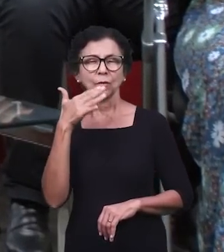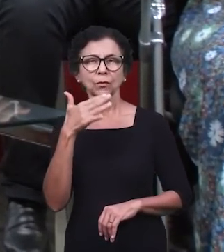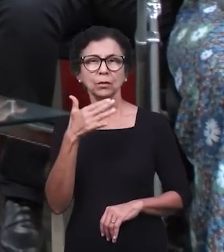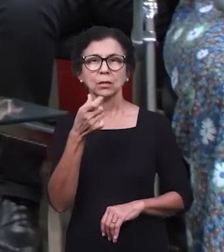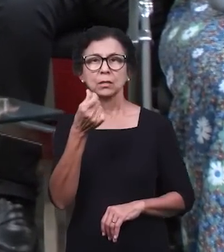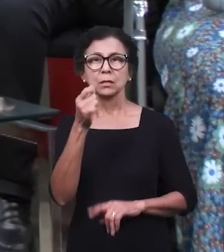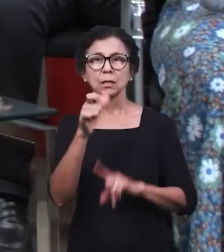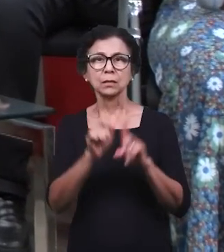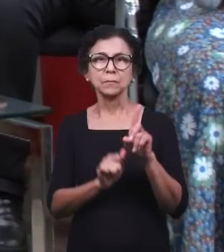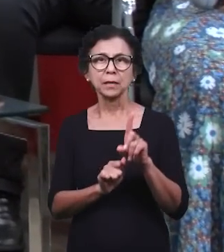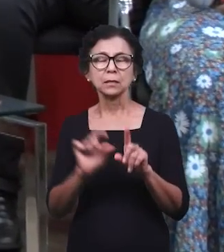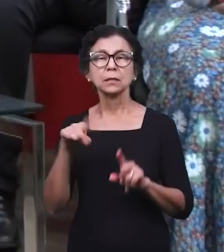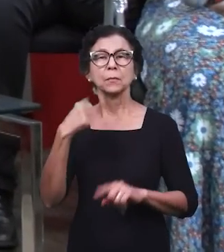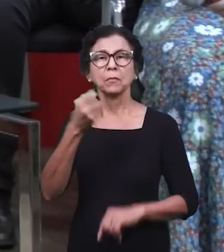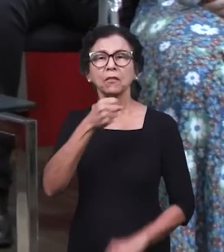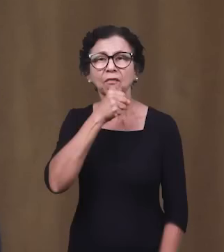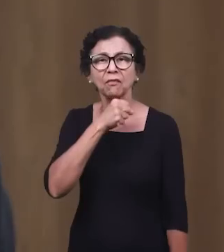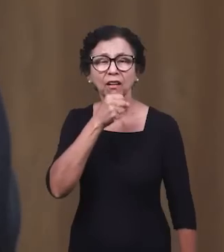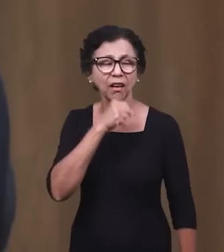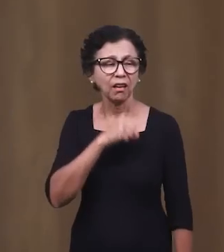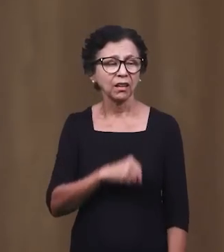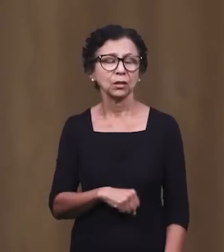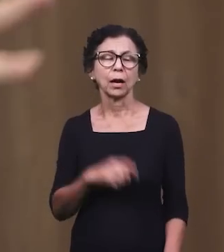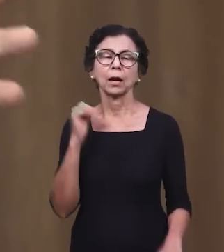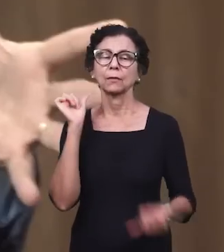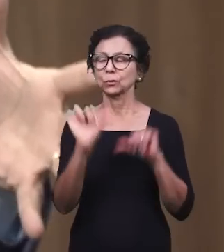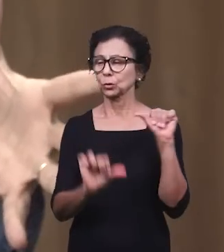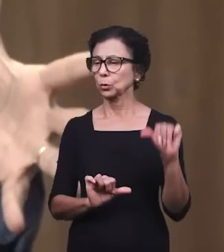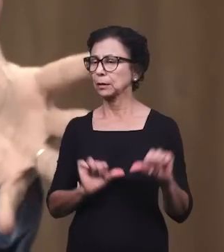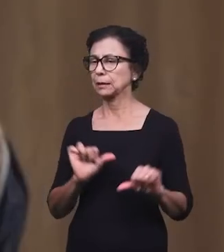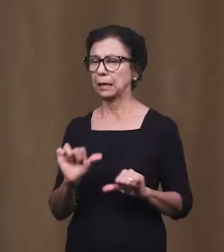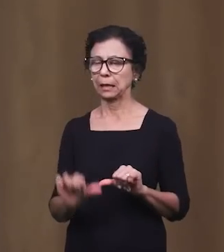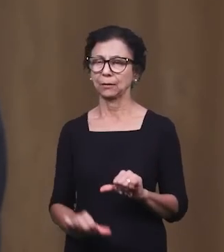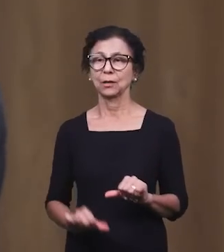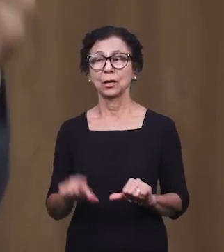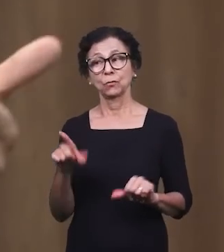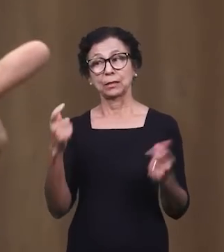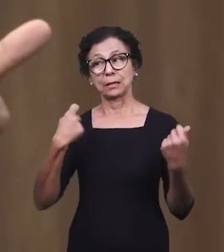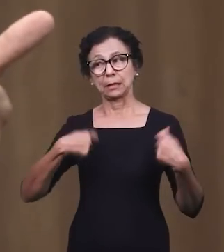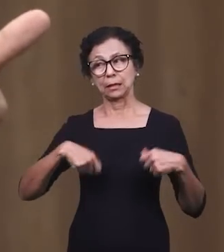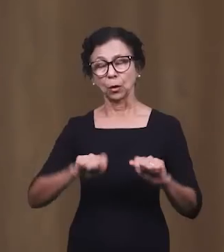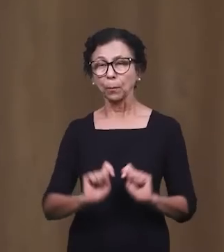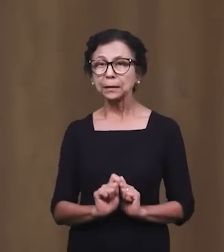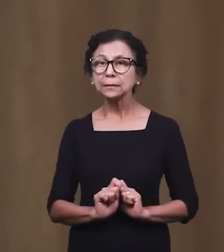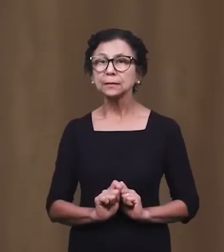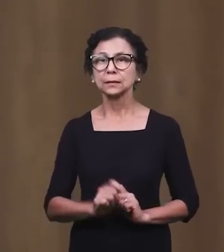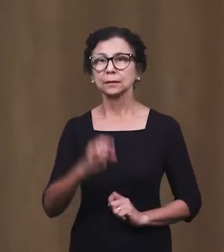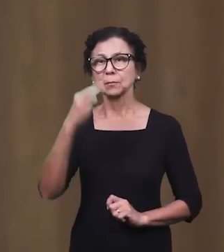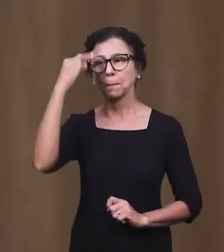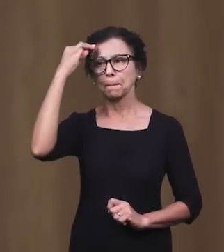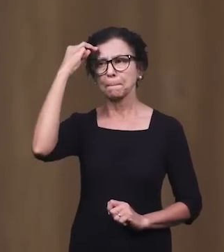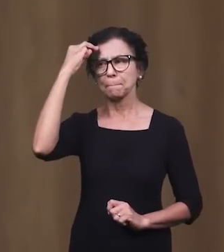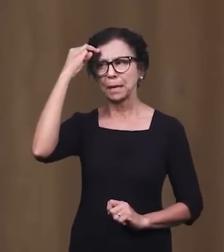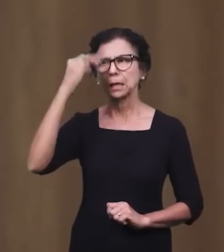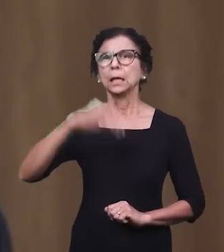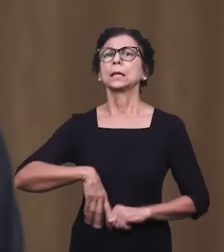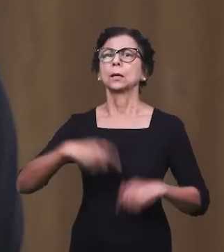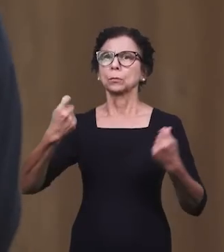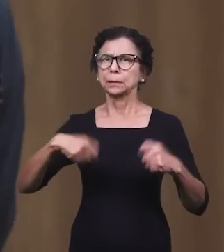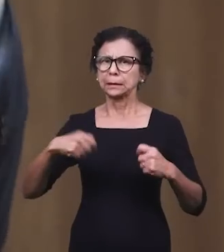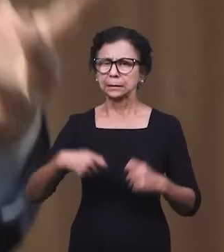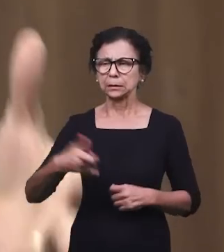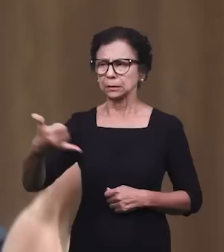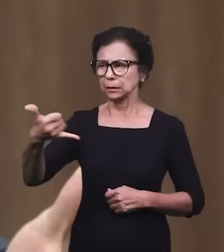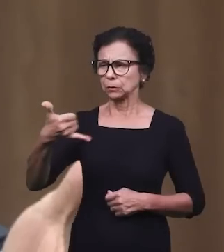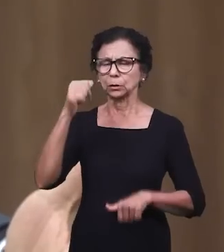celular novo. Você já precisa de na verdade, não precisa, mas colocam na nossa cabeça que você precisa trocar de celular, que você tem